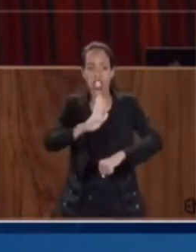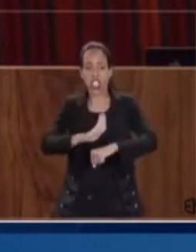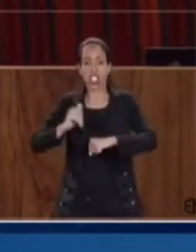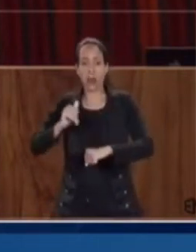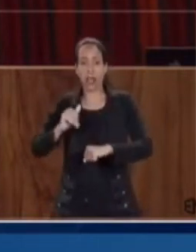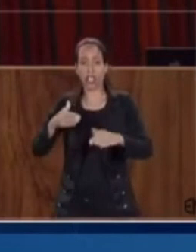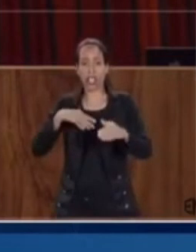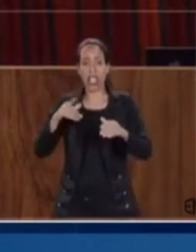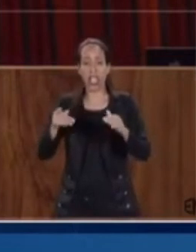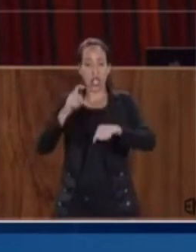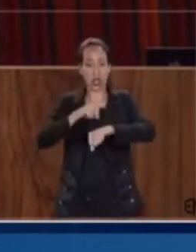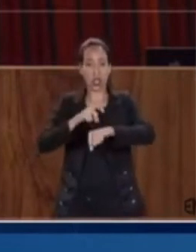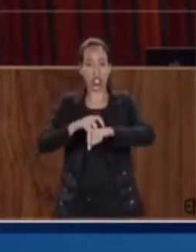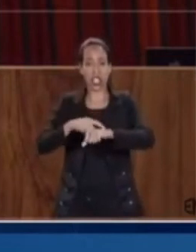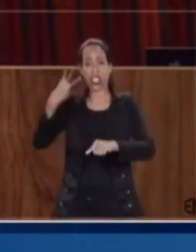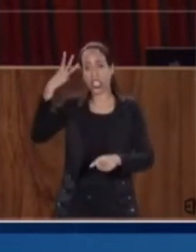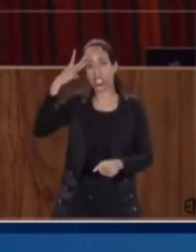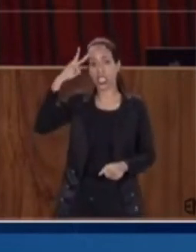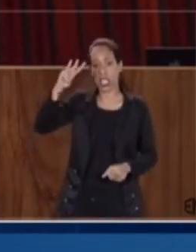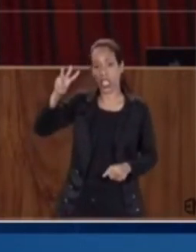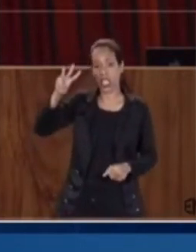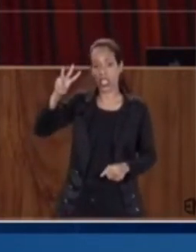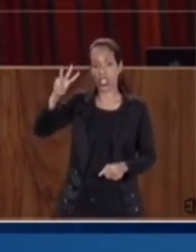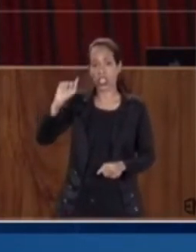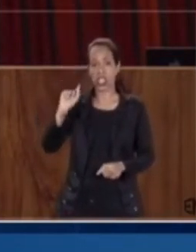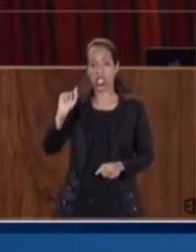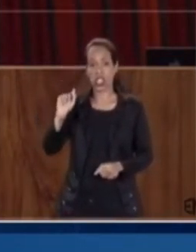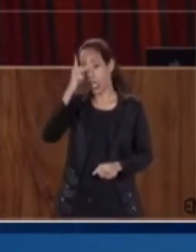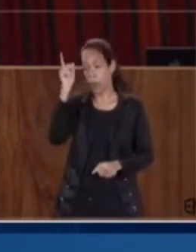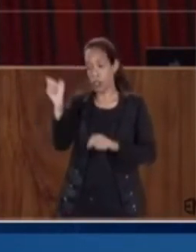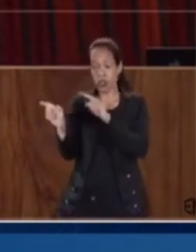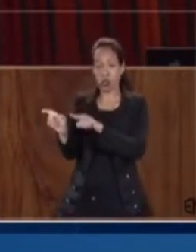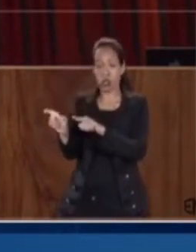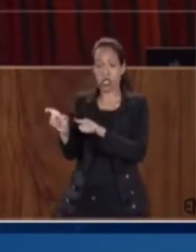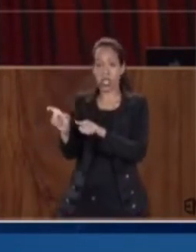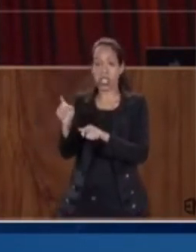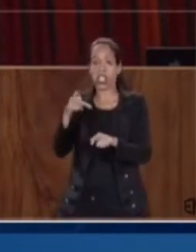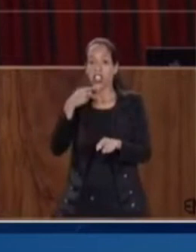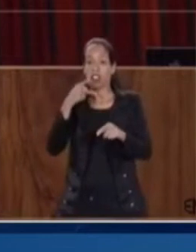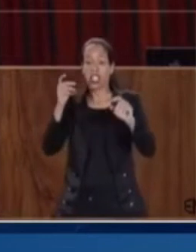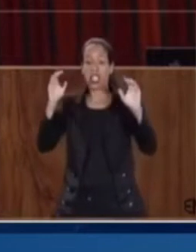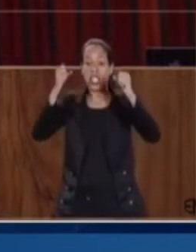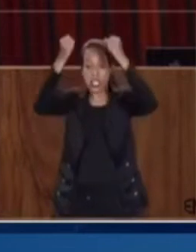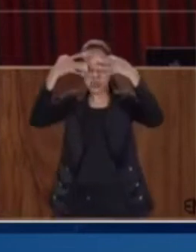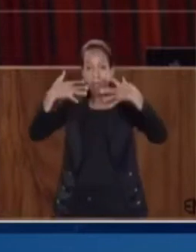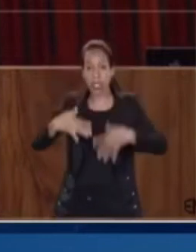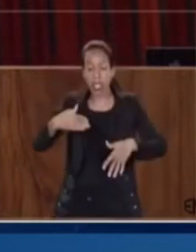e será notícia de uma semana seguida, de forma que amplia o desgaste